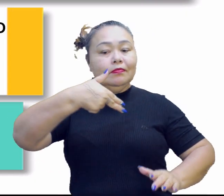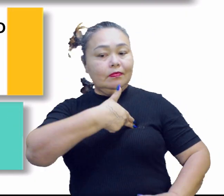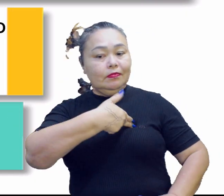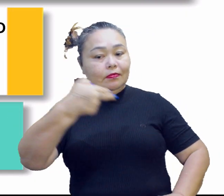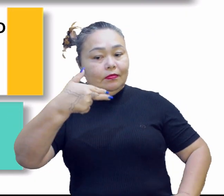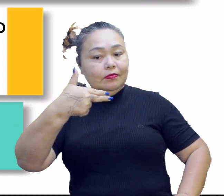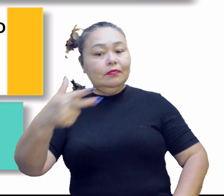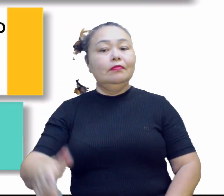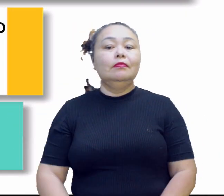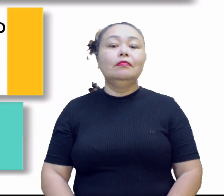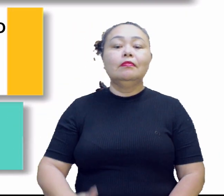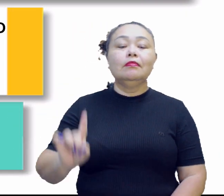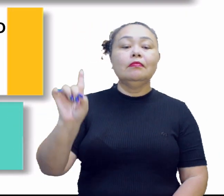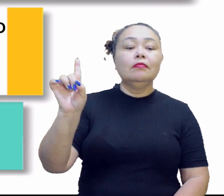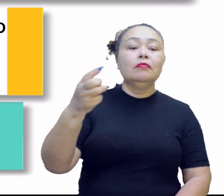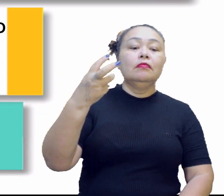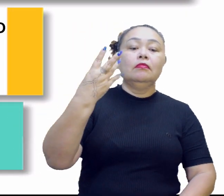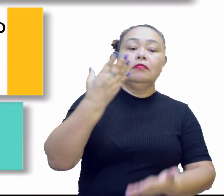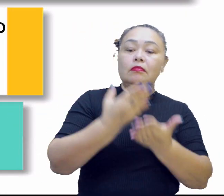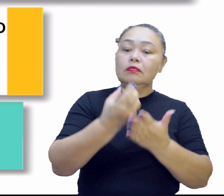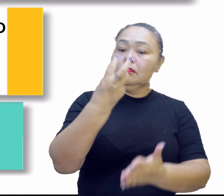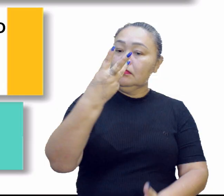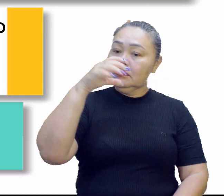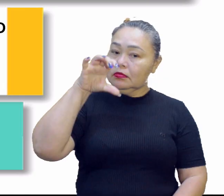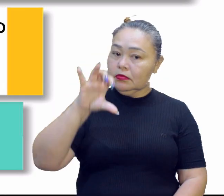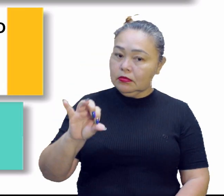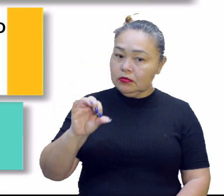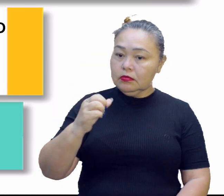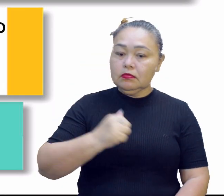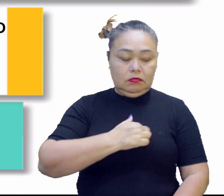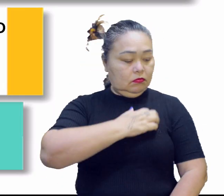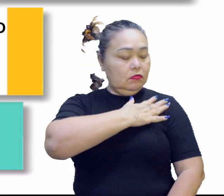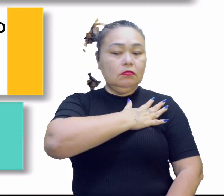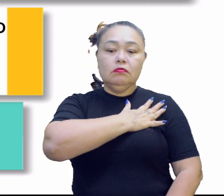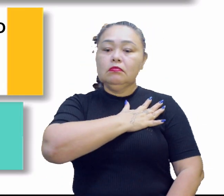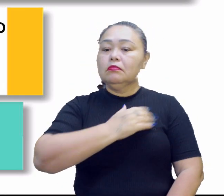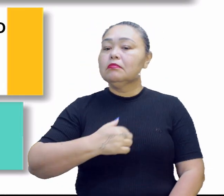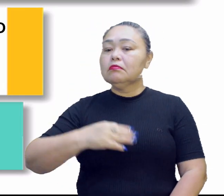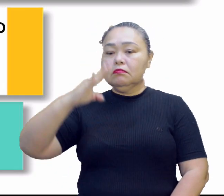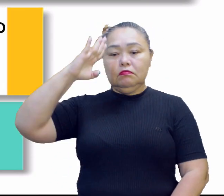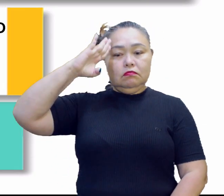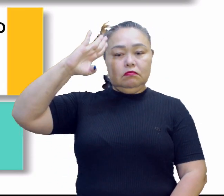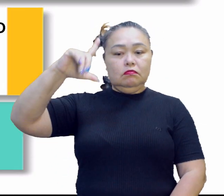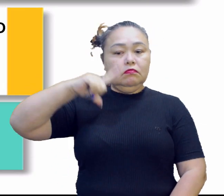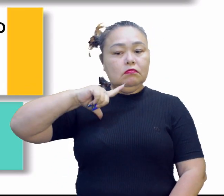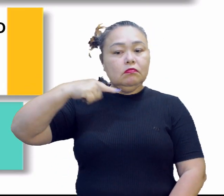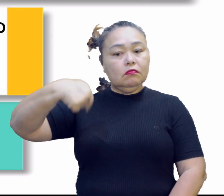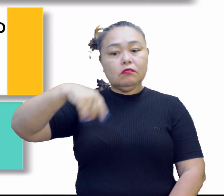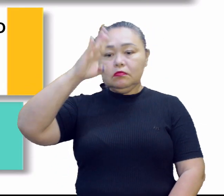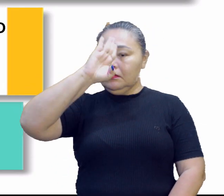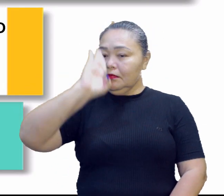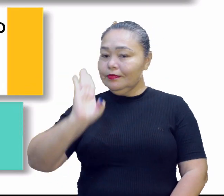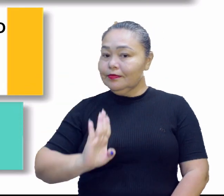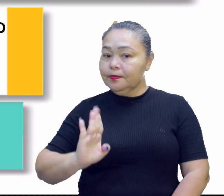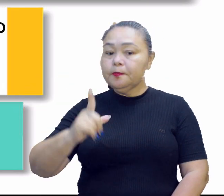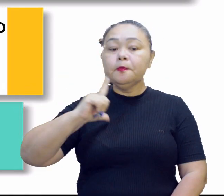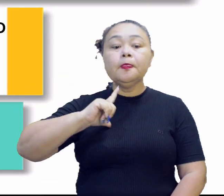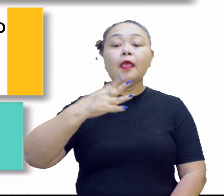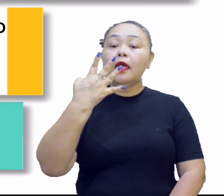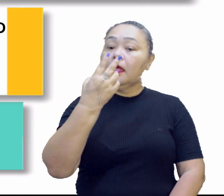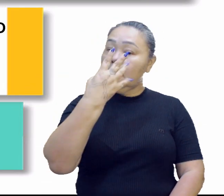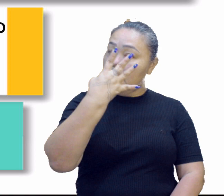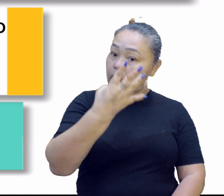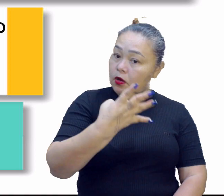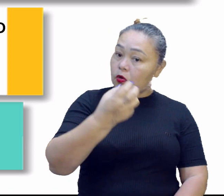Vargas. A aula 39, Ditadura Militar no Brasil. Aula